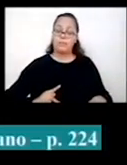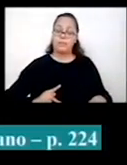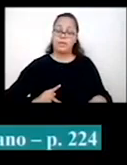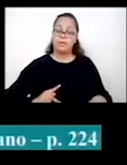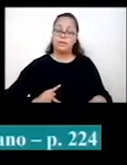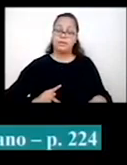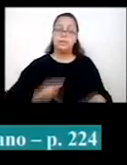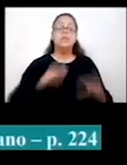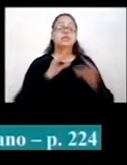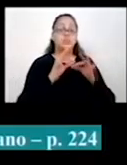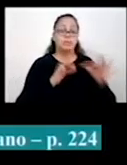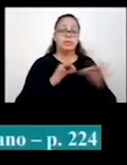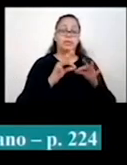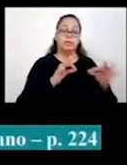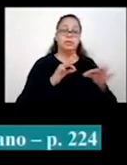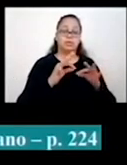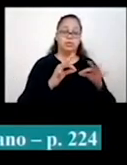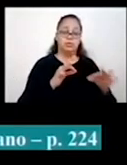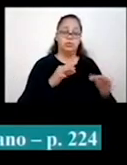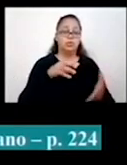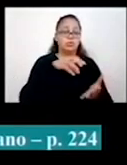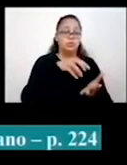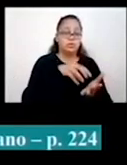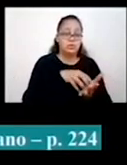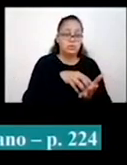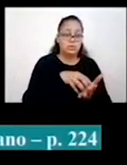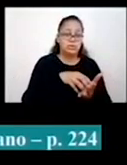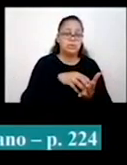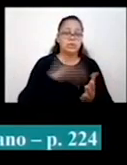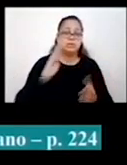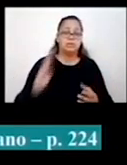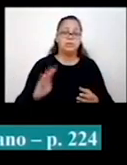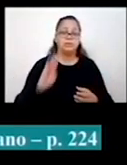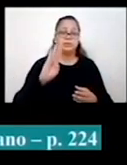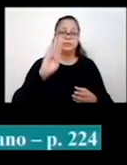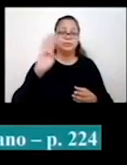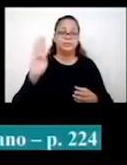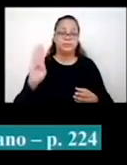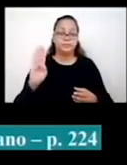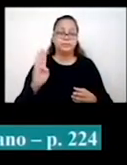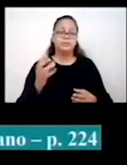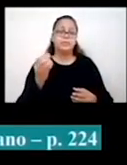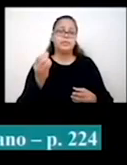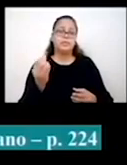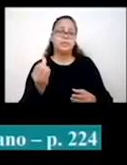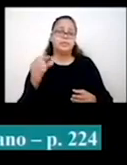a criação de Brasília. Brasília foi erguida no centro de uma área de aproximadamente